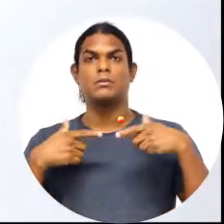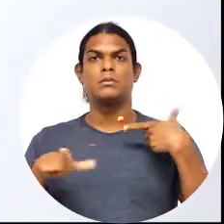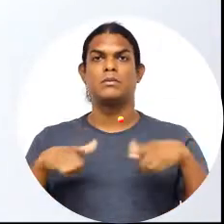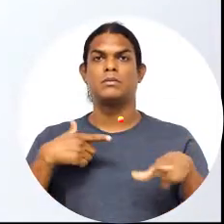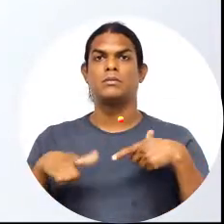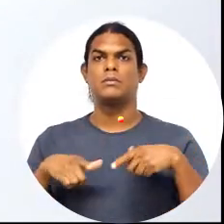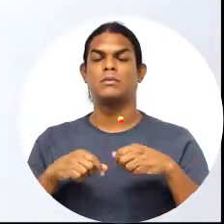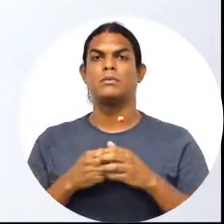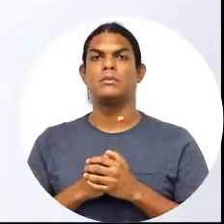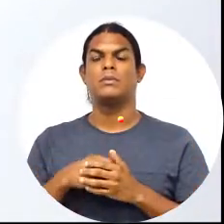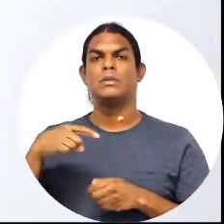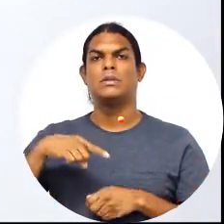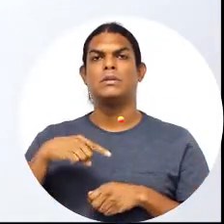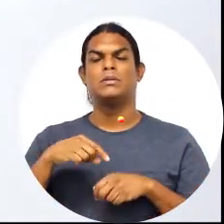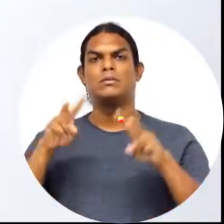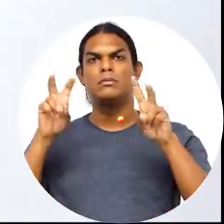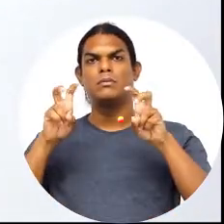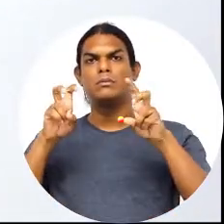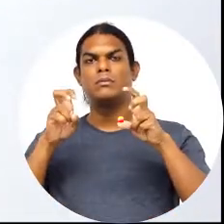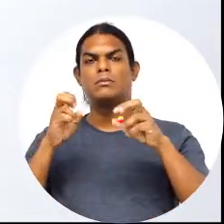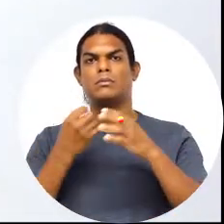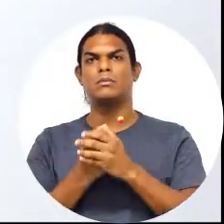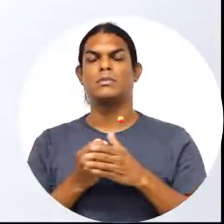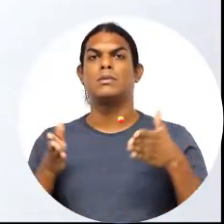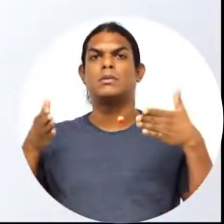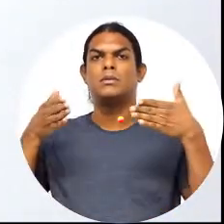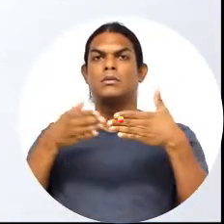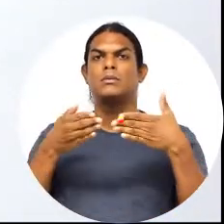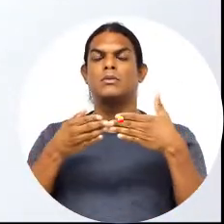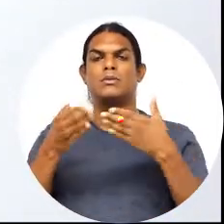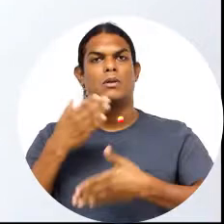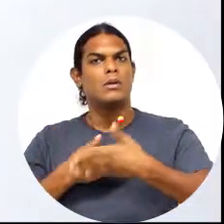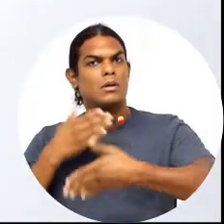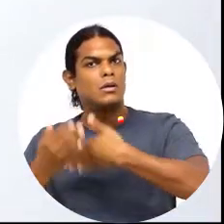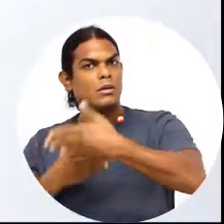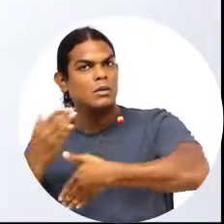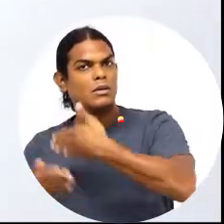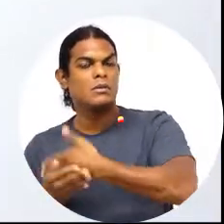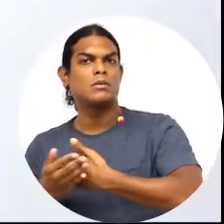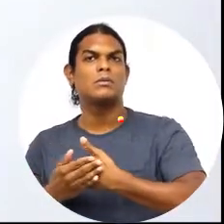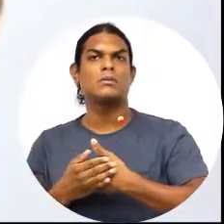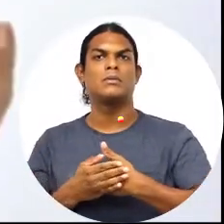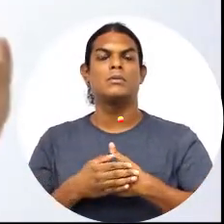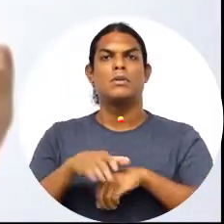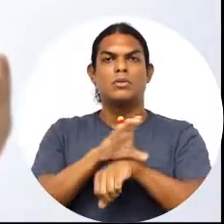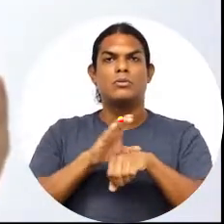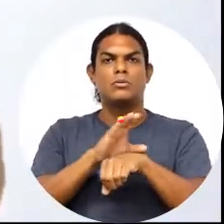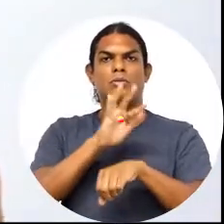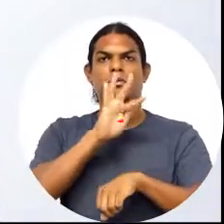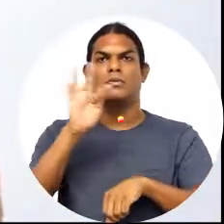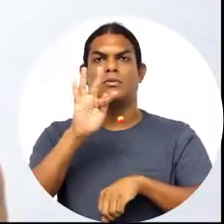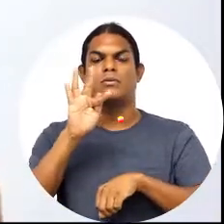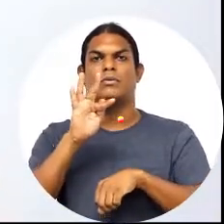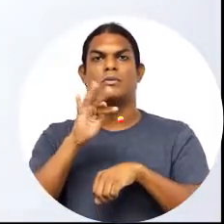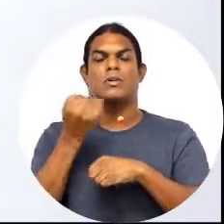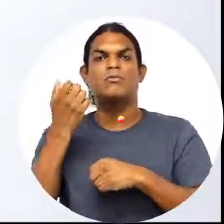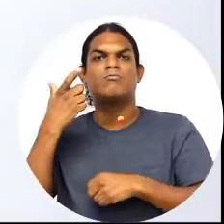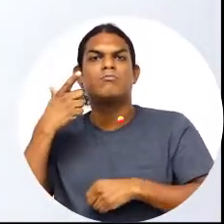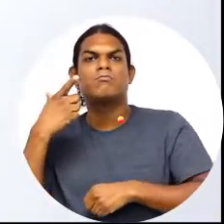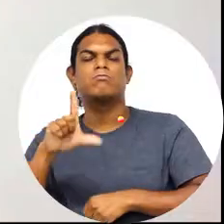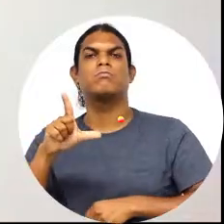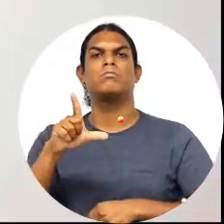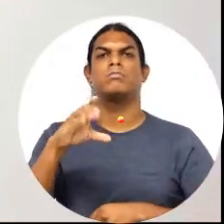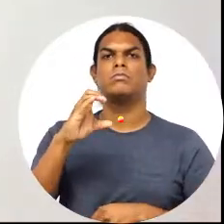competência está voltada para que estabeleçamos a relação entre a Constituição Federal e a conquista